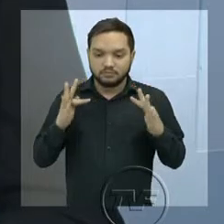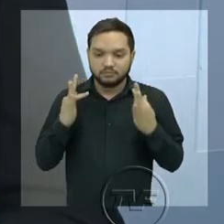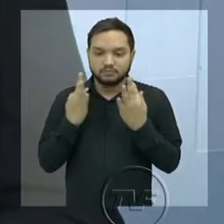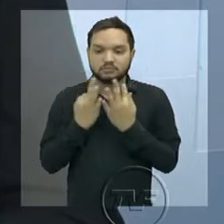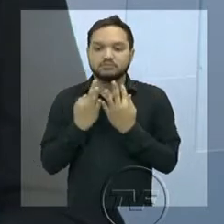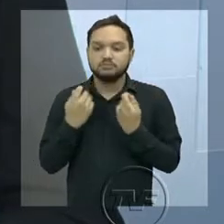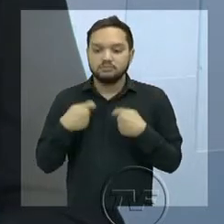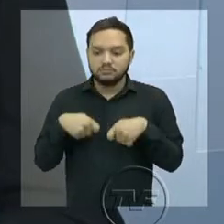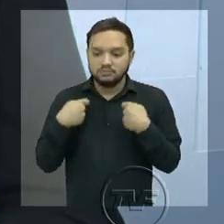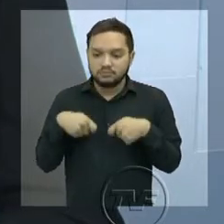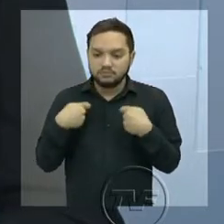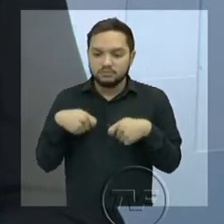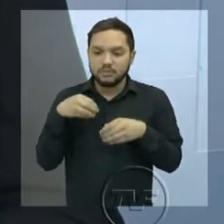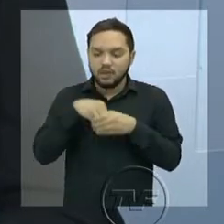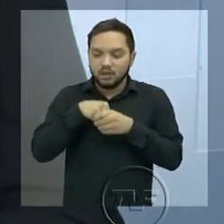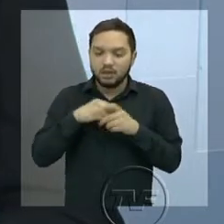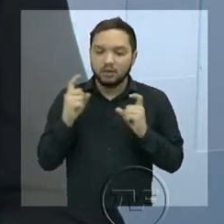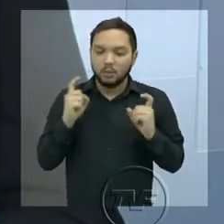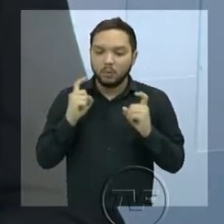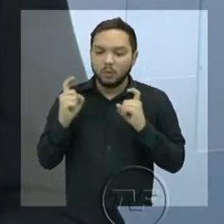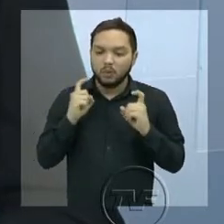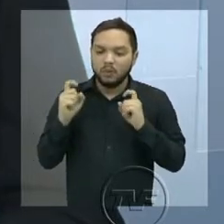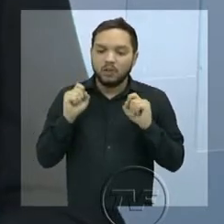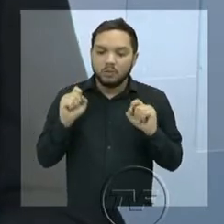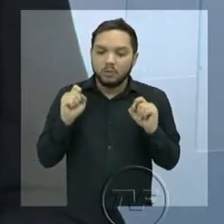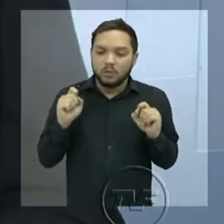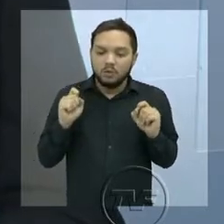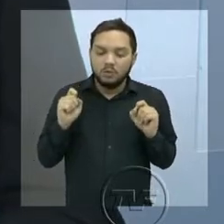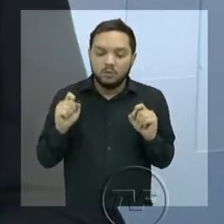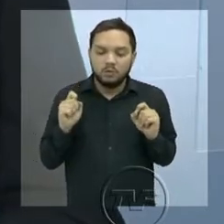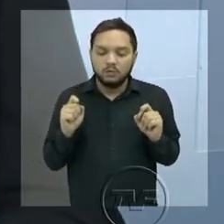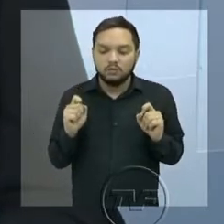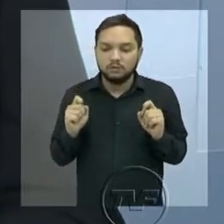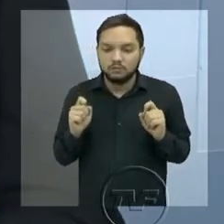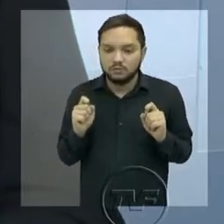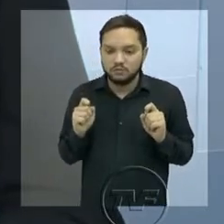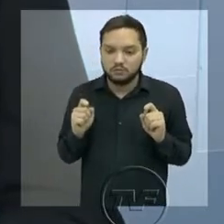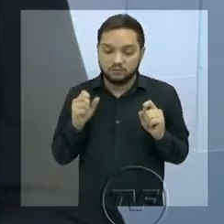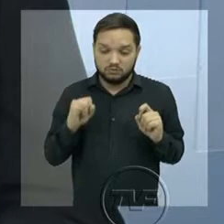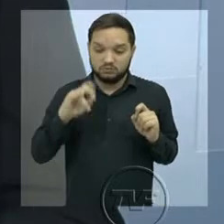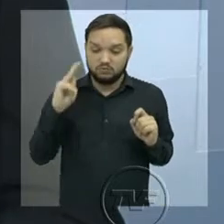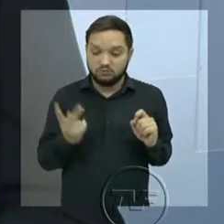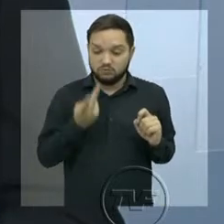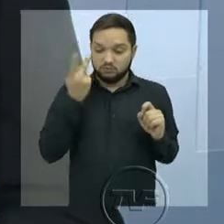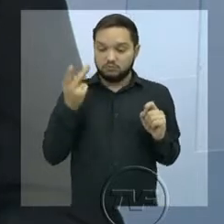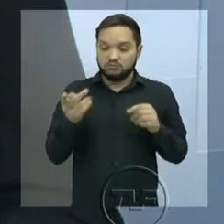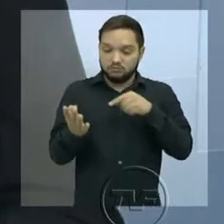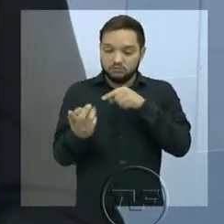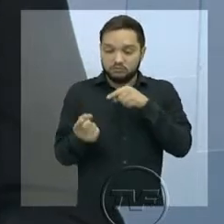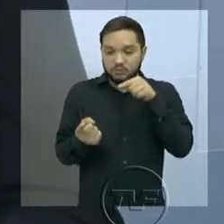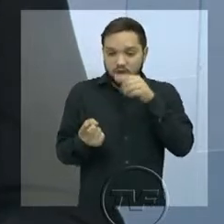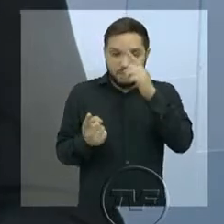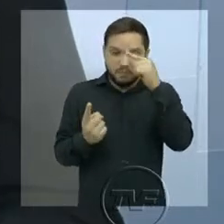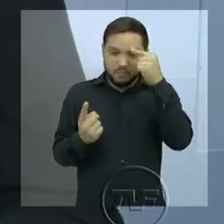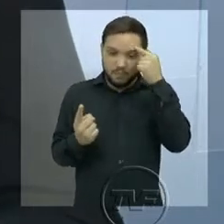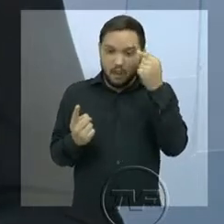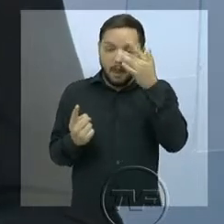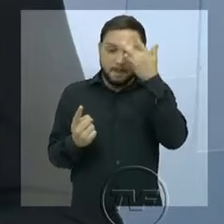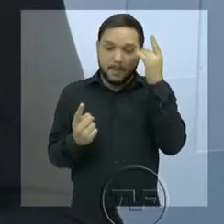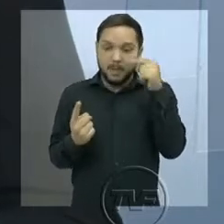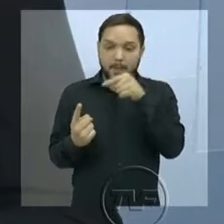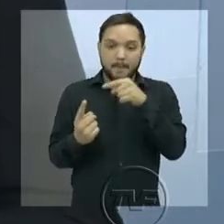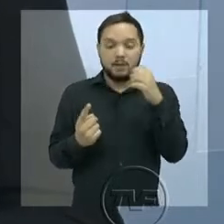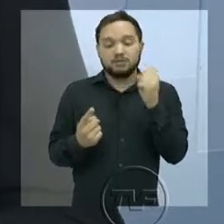que começar a trabalhar no futuro próximo, quando um ente querido morre, e esse ente, infelizmente, goza de uma